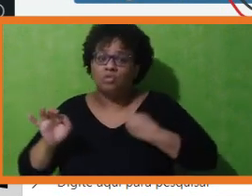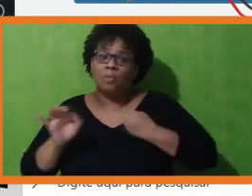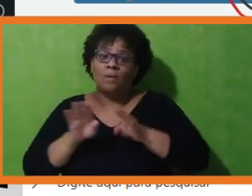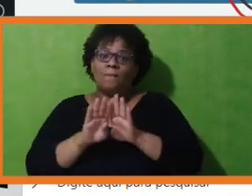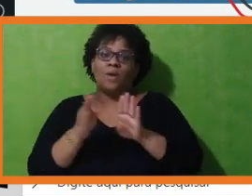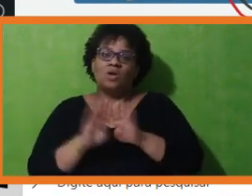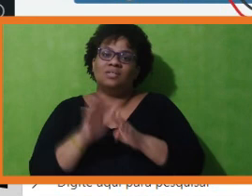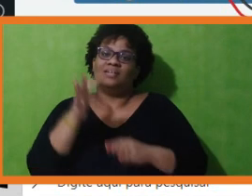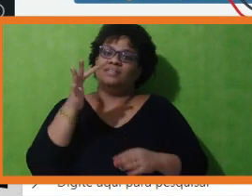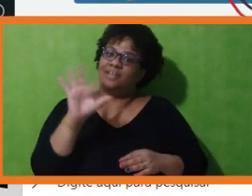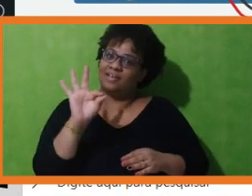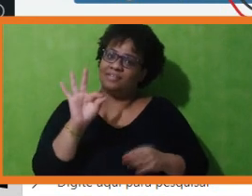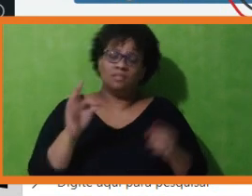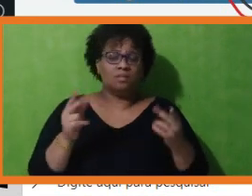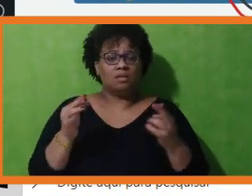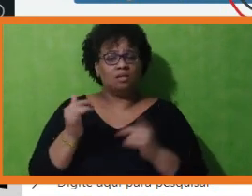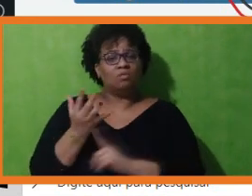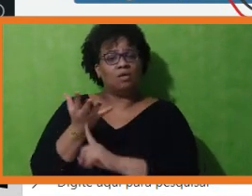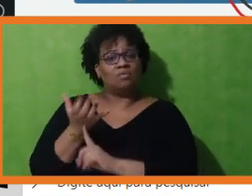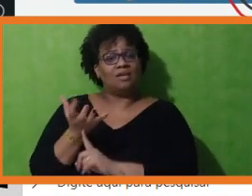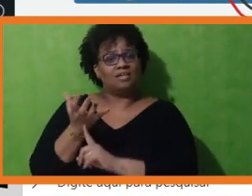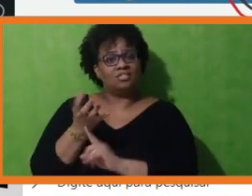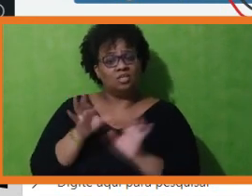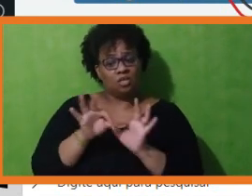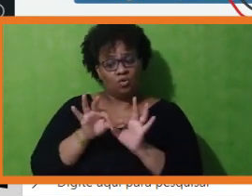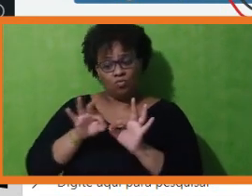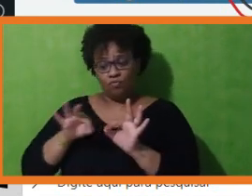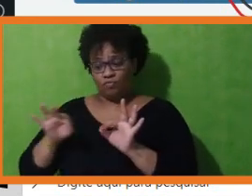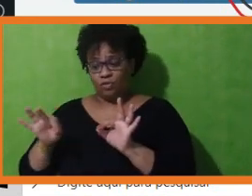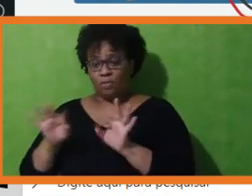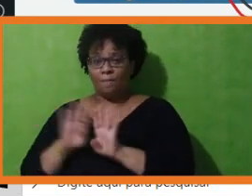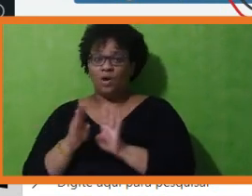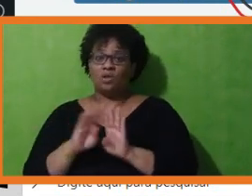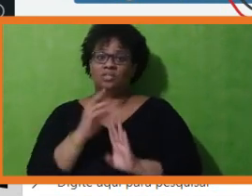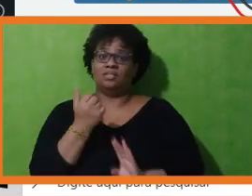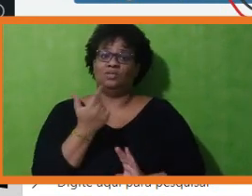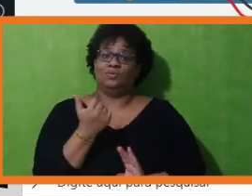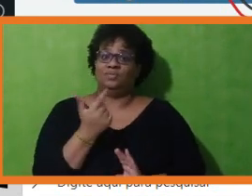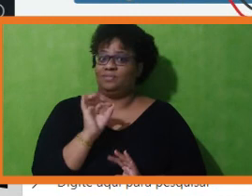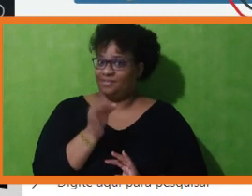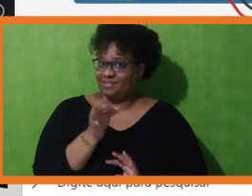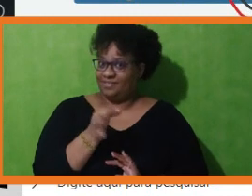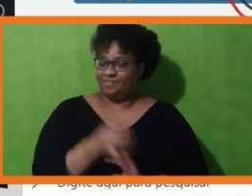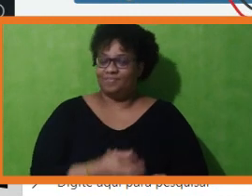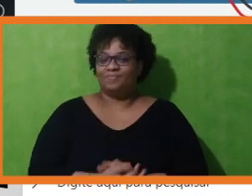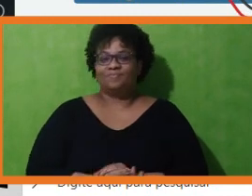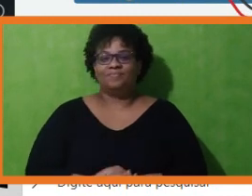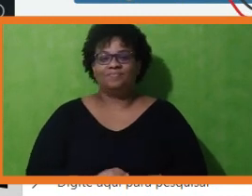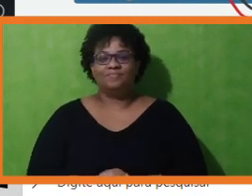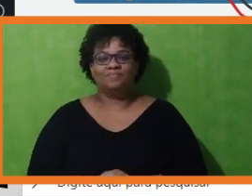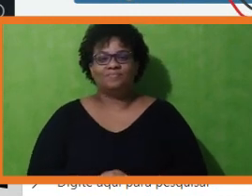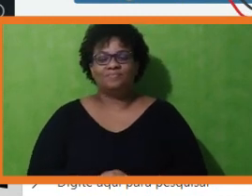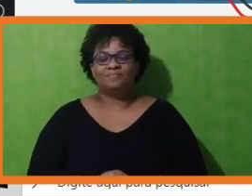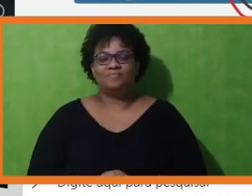indo para a porta 10. E a mesma coisa eu vou fazer com o LED, só que o fio que está saindo do LED está indo para a porta 12, certo?